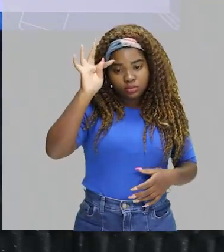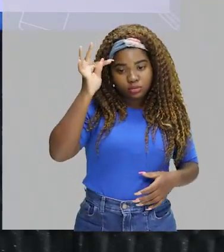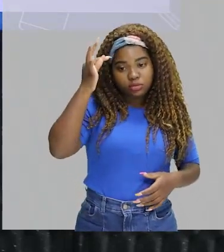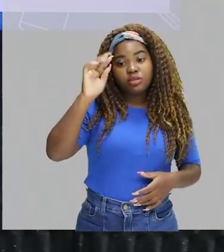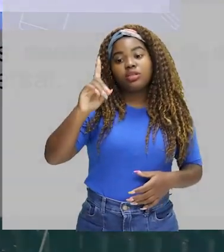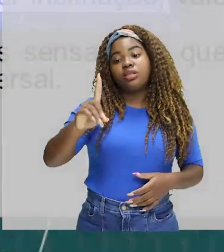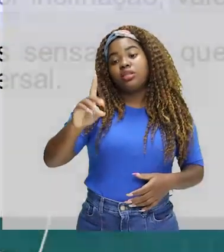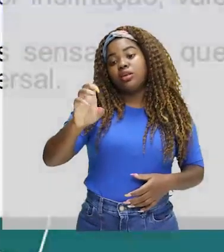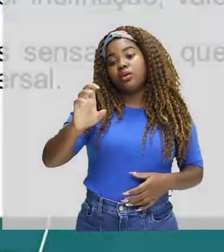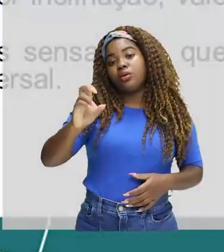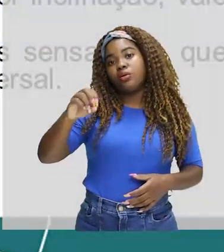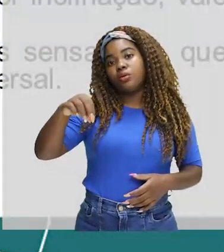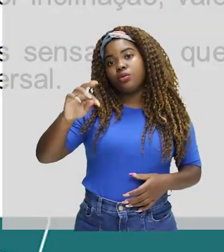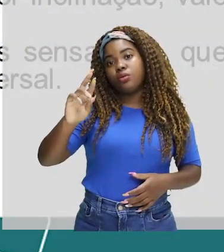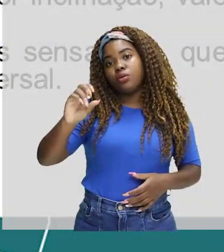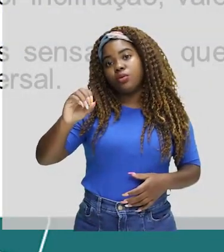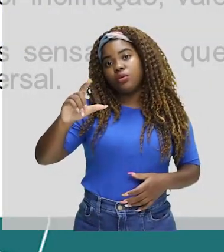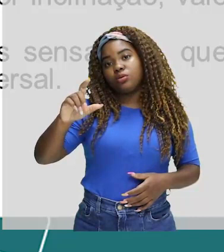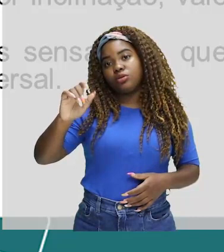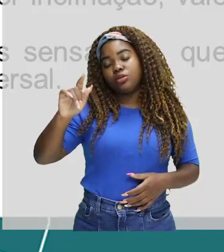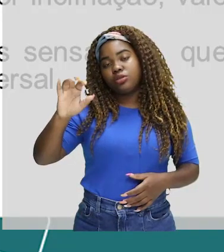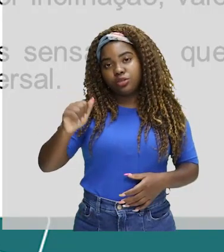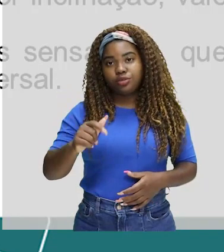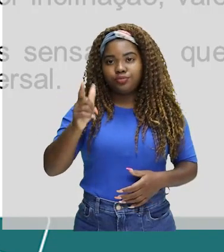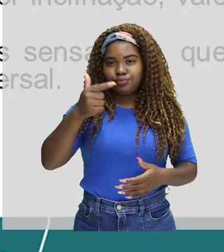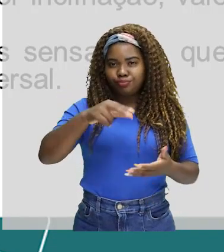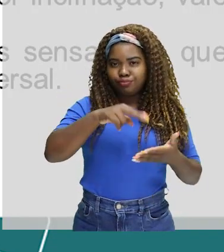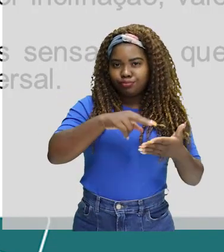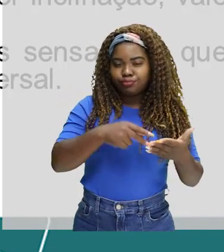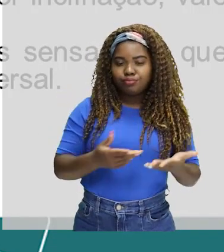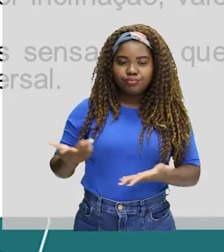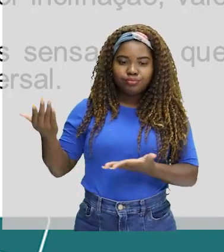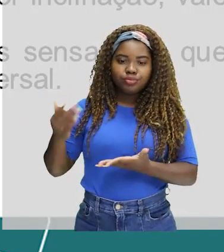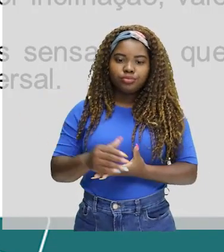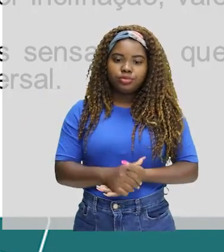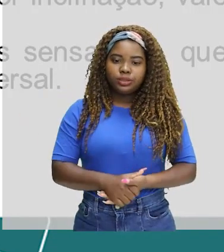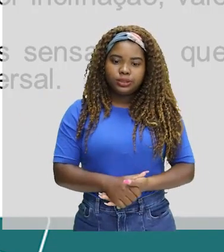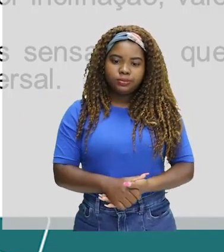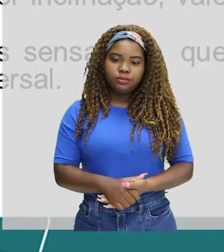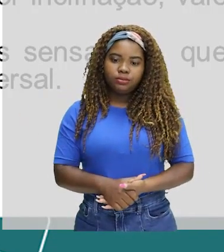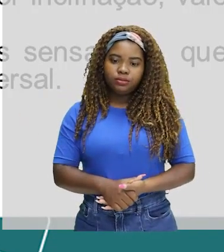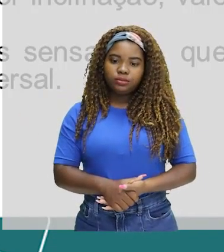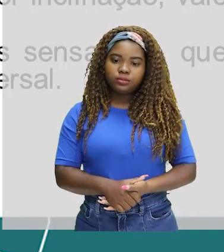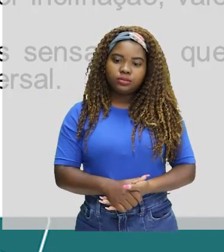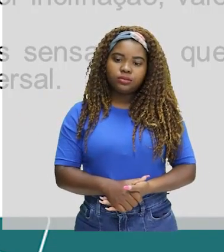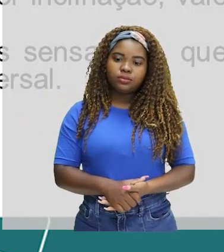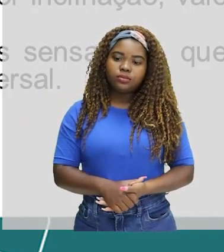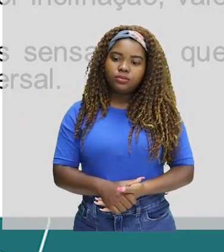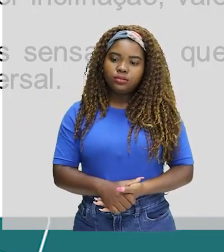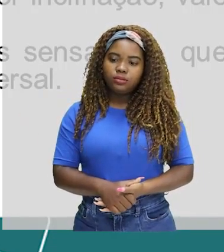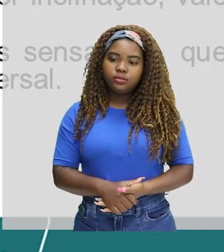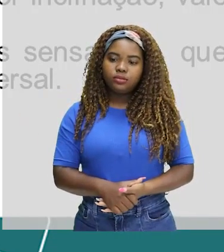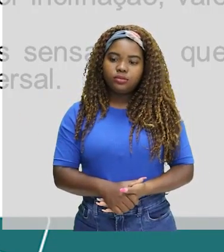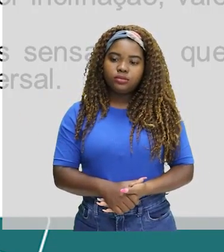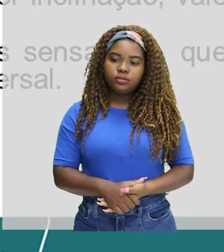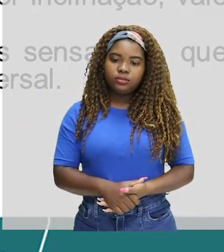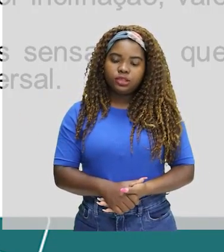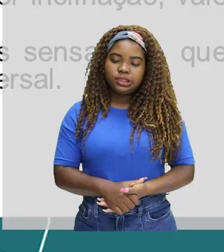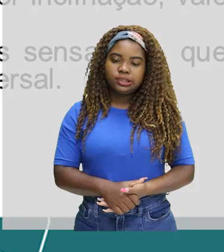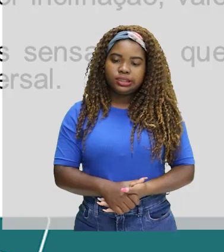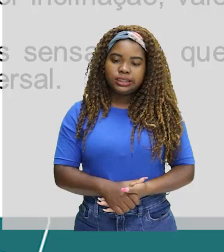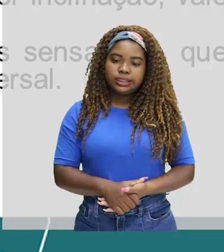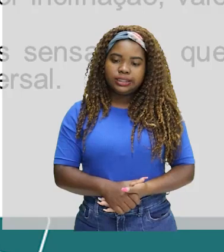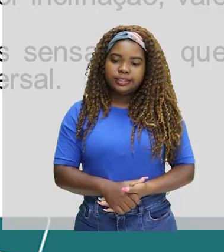deontologia. O princípio da autonomia é, portanto, não escolher senão, de modo que as máximas da escolha